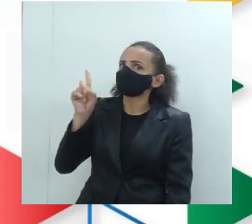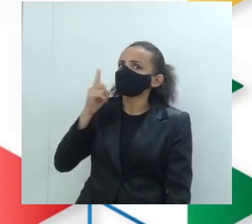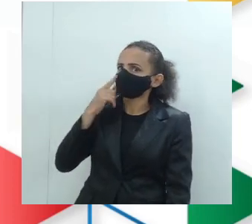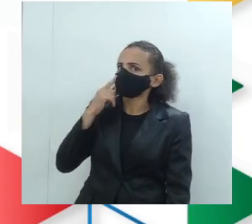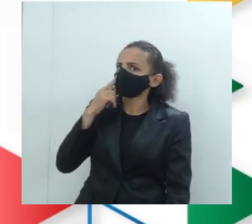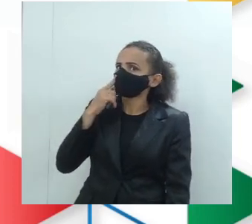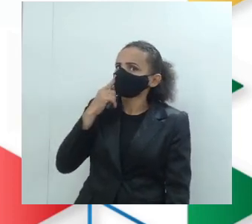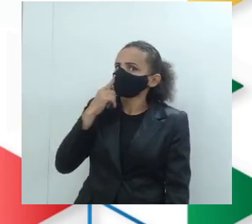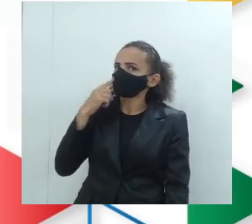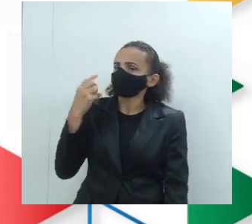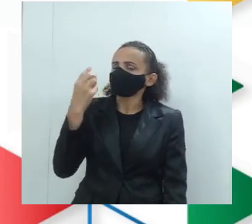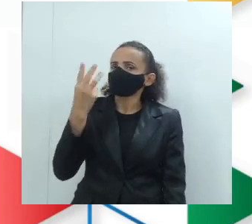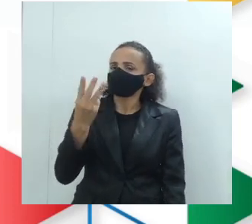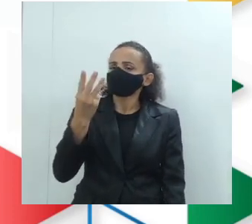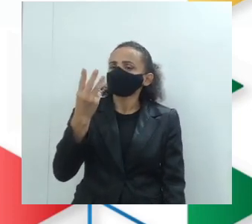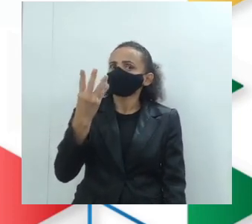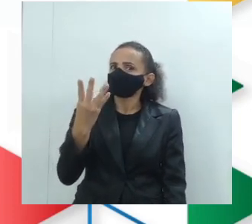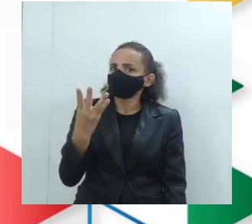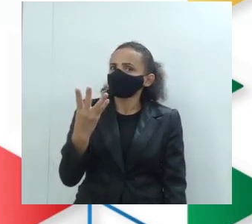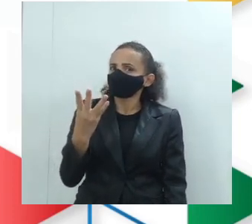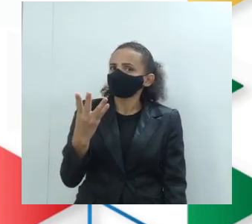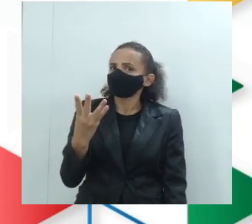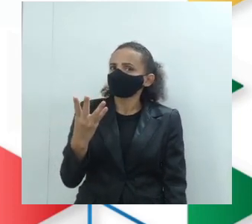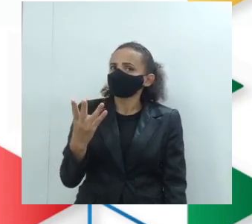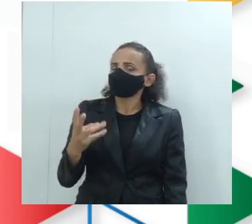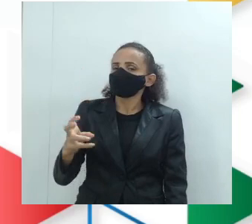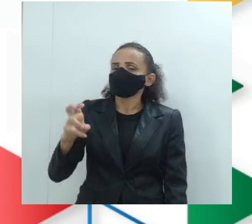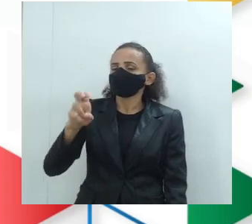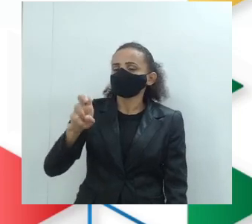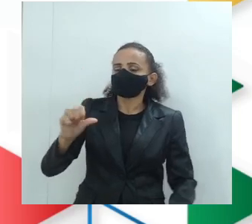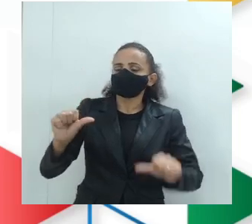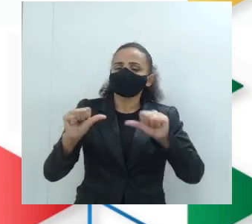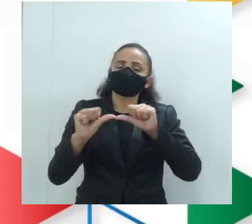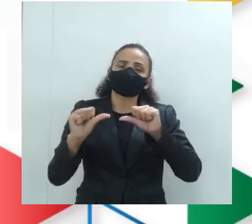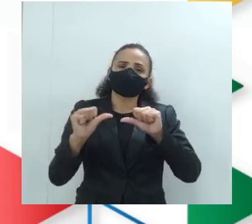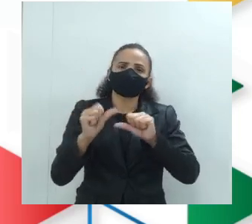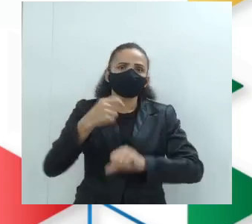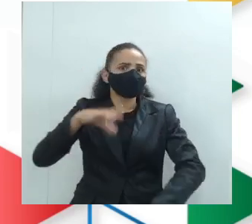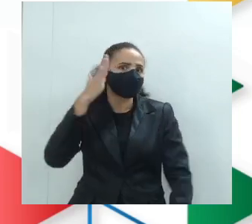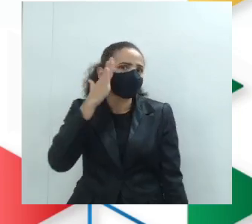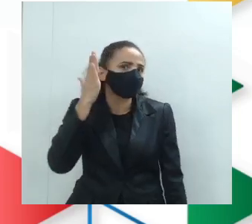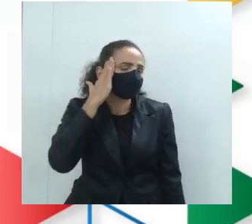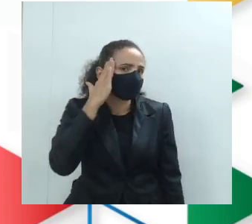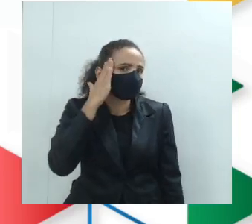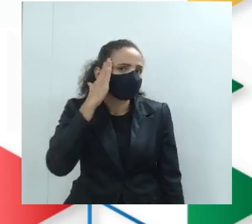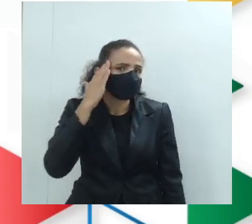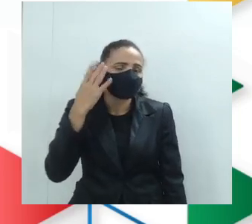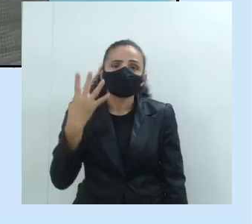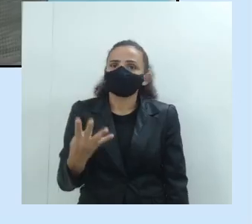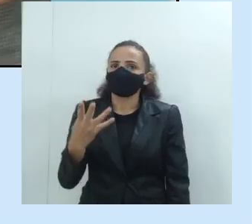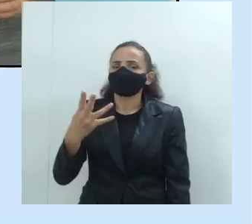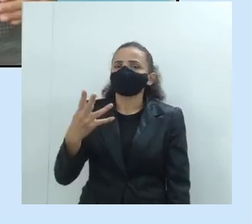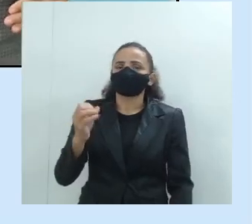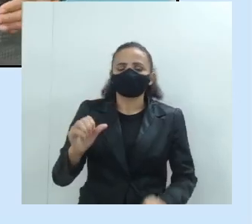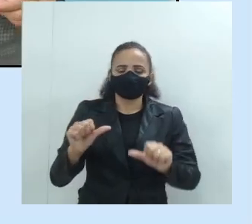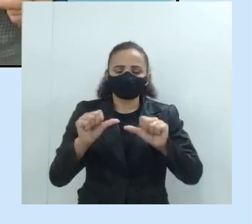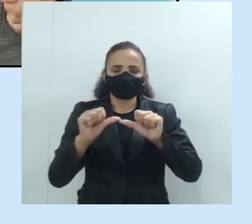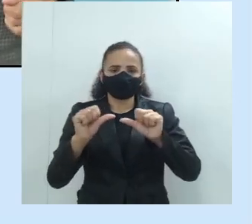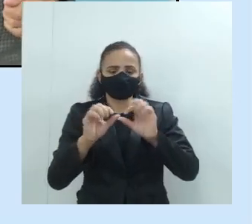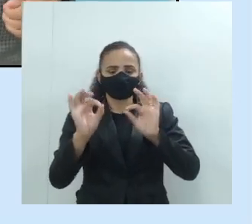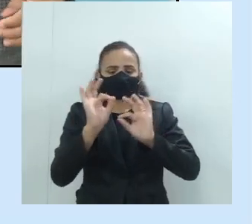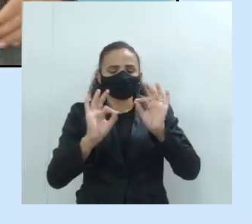agora temos 3, 4 eixos de simetria. Deu para entender? 4 eixos, porque aí eu divido um lado